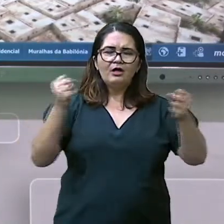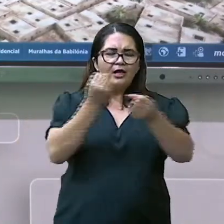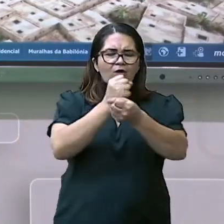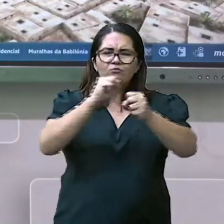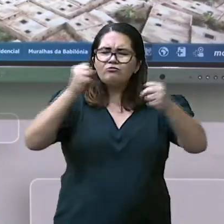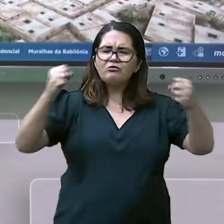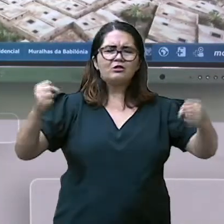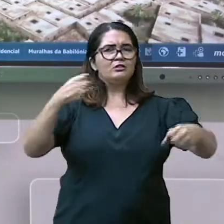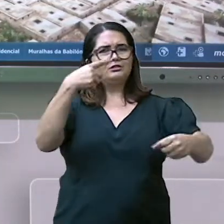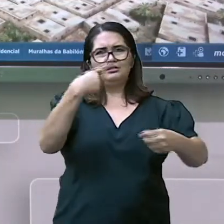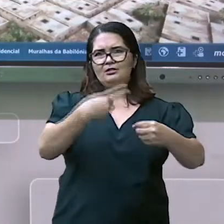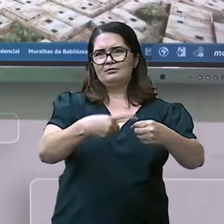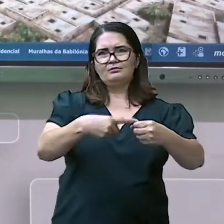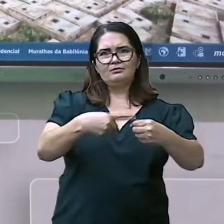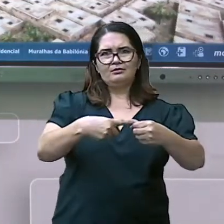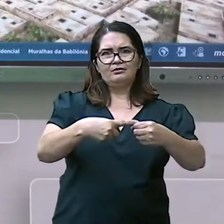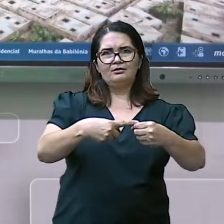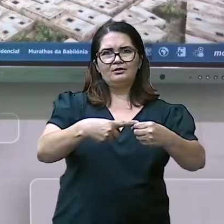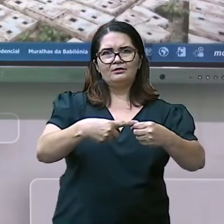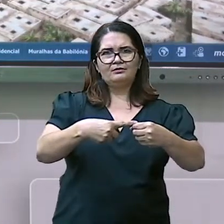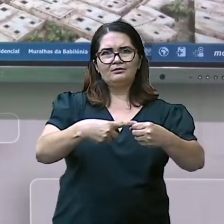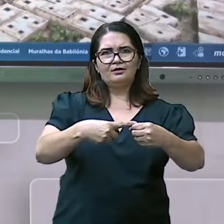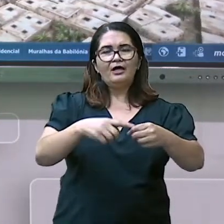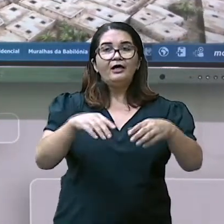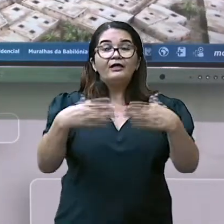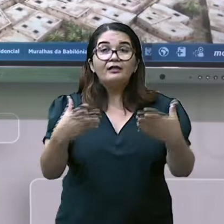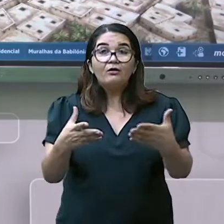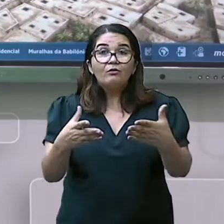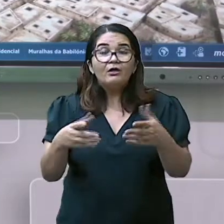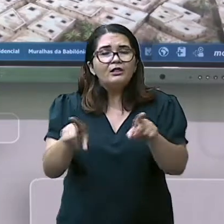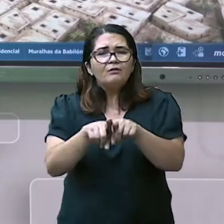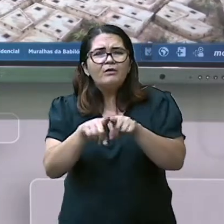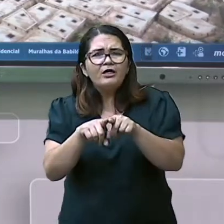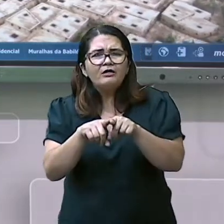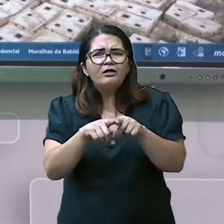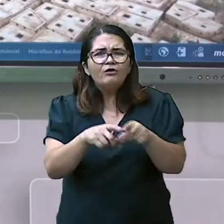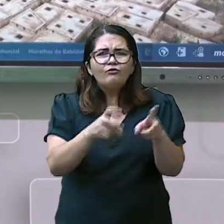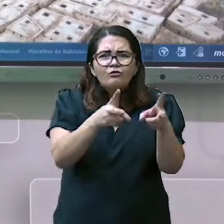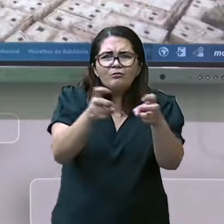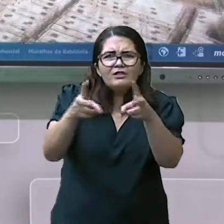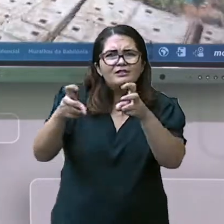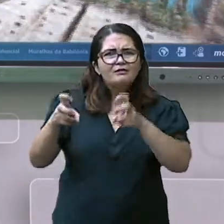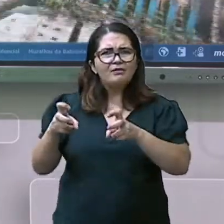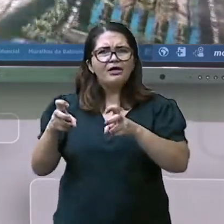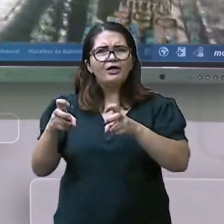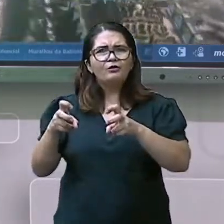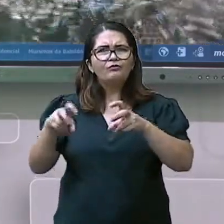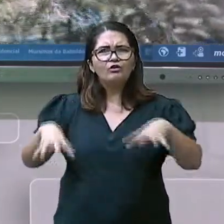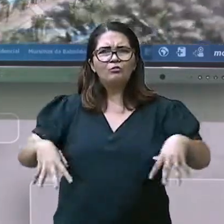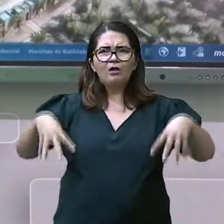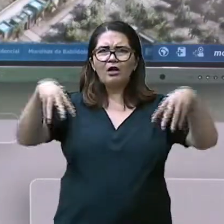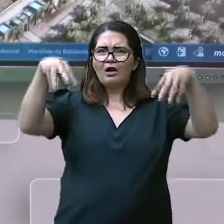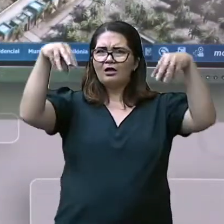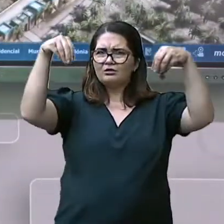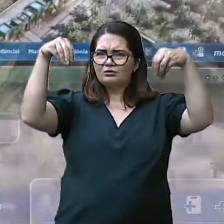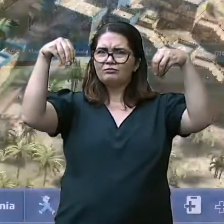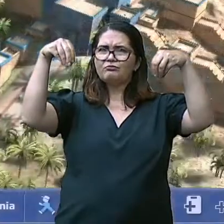mas eu fico pensando uma coisa aí, pessoal. Vamos ver o palácio aqui.